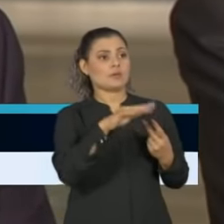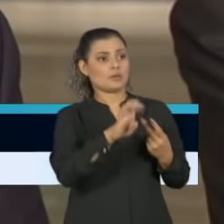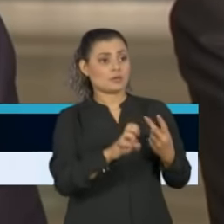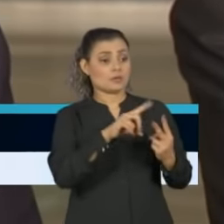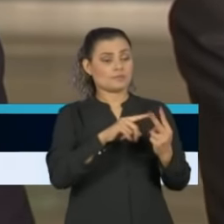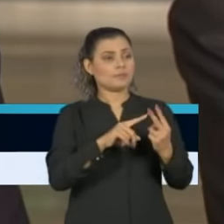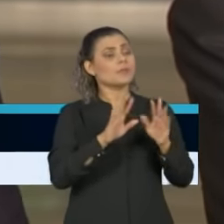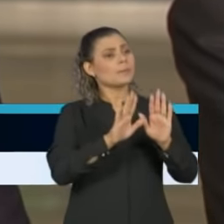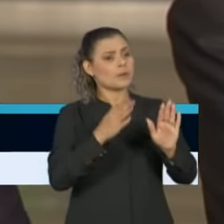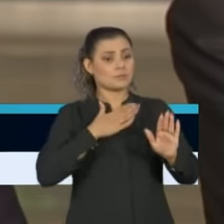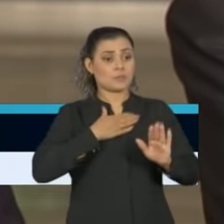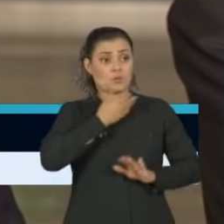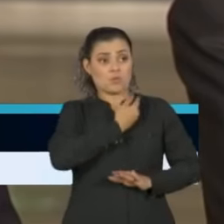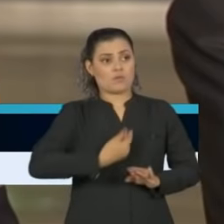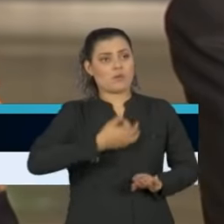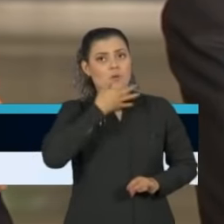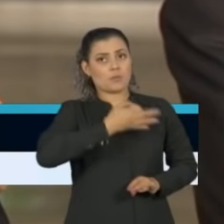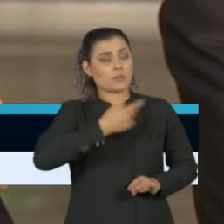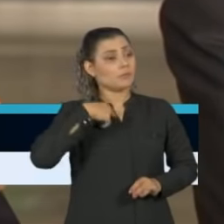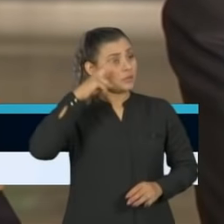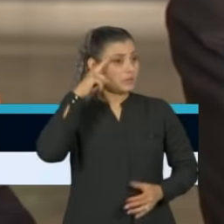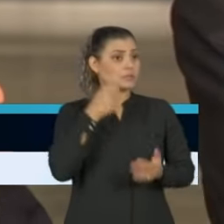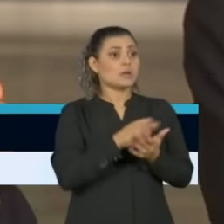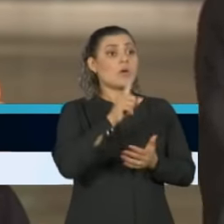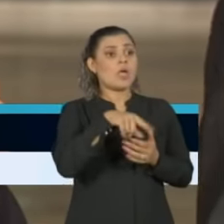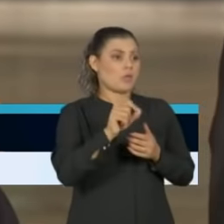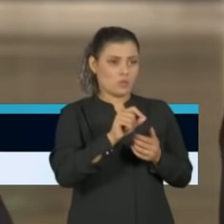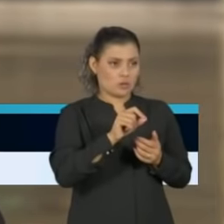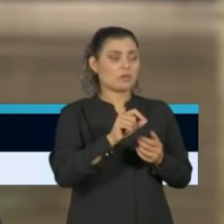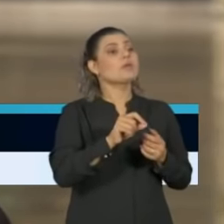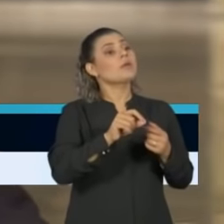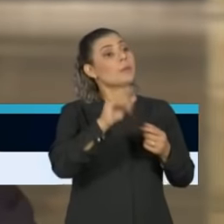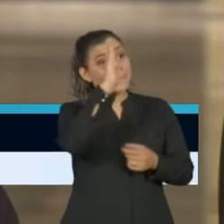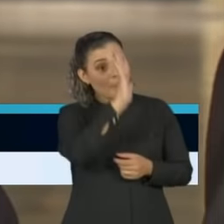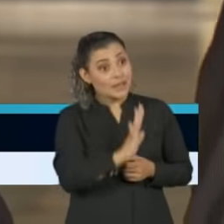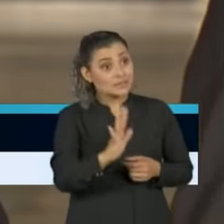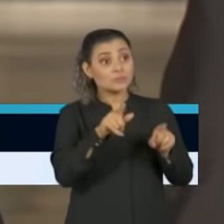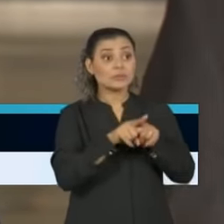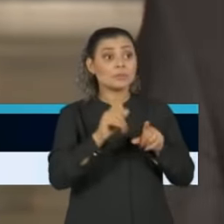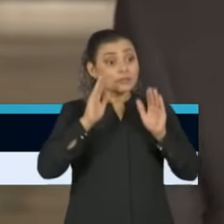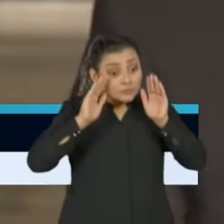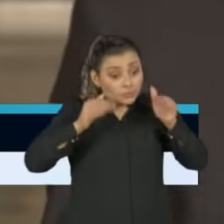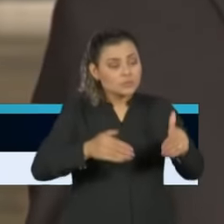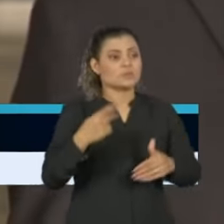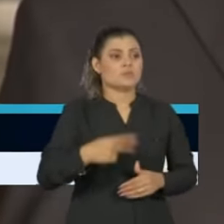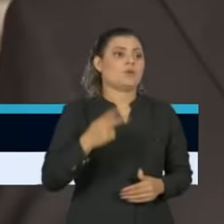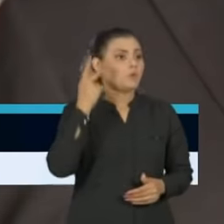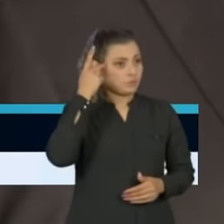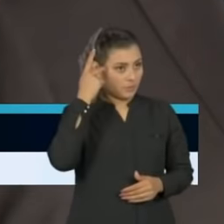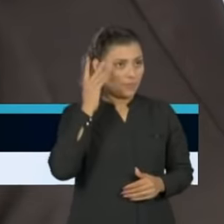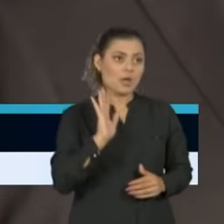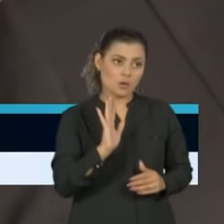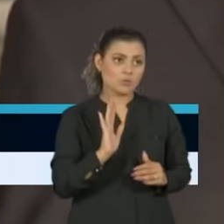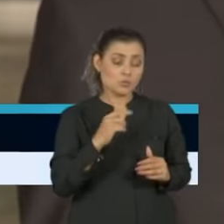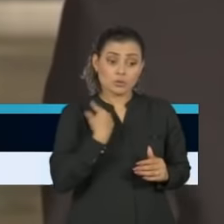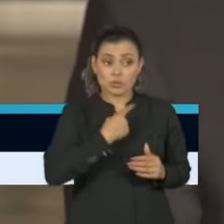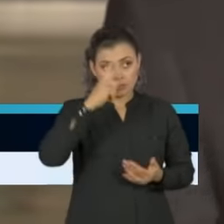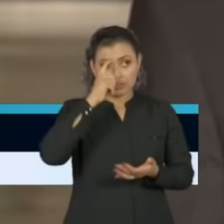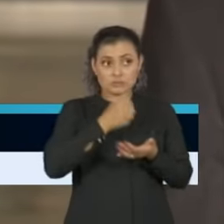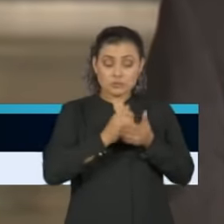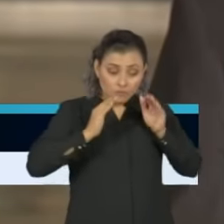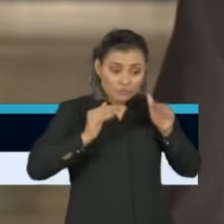antecipar do ponto de vista de governo que as nossas decisões são fundamentadas em fatos no Brasil e fatos especificamente em São Paulo. As nossas decisões